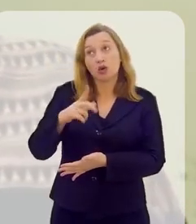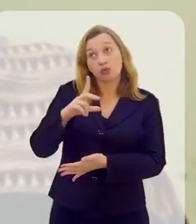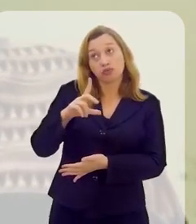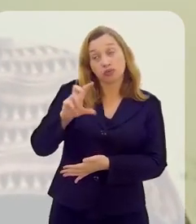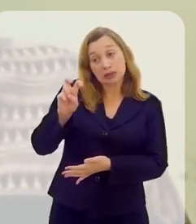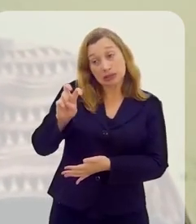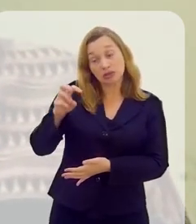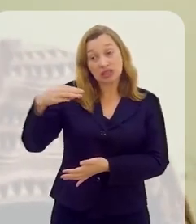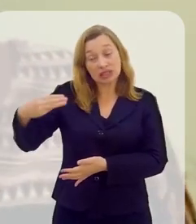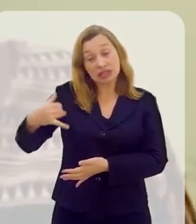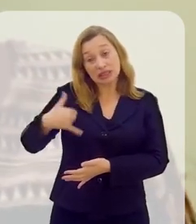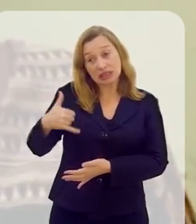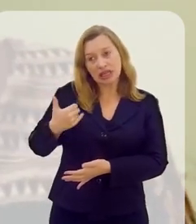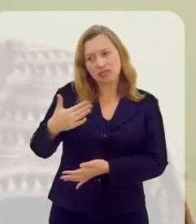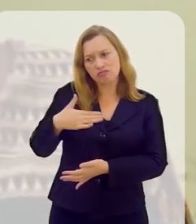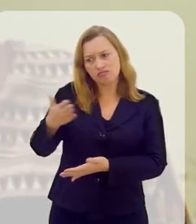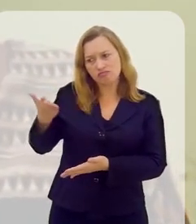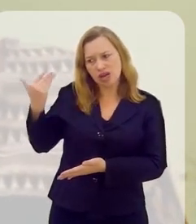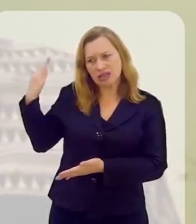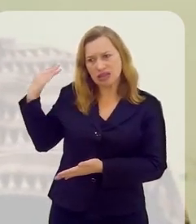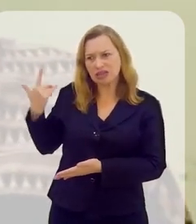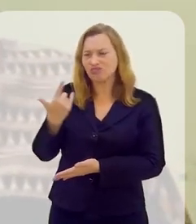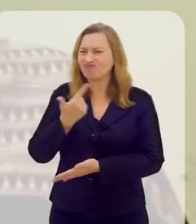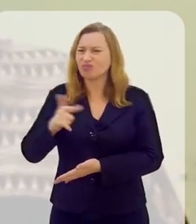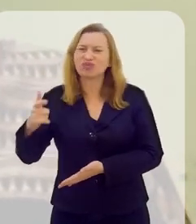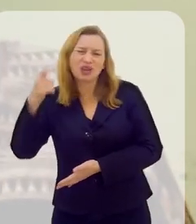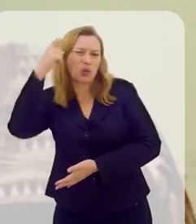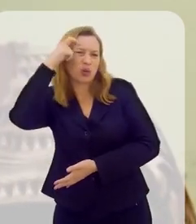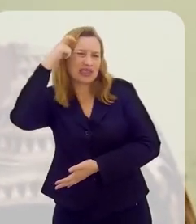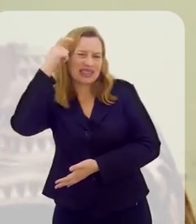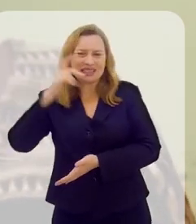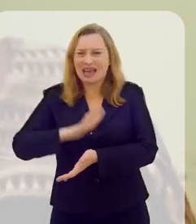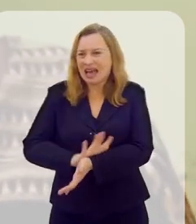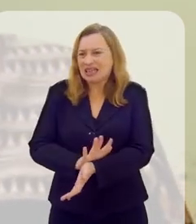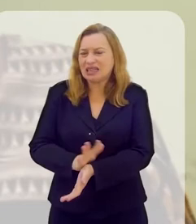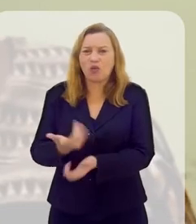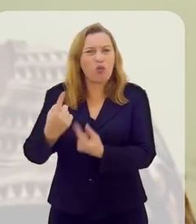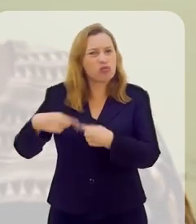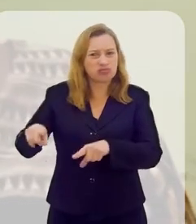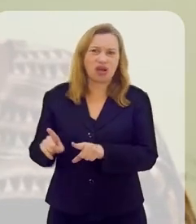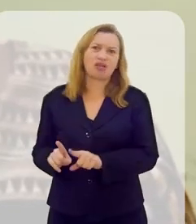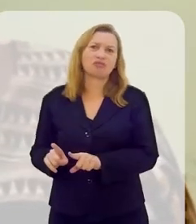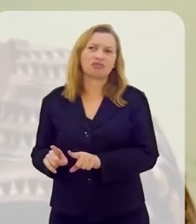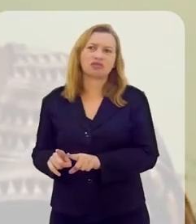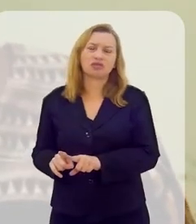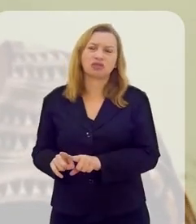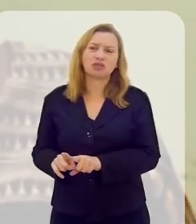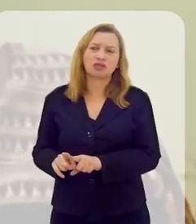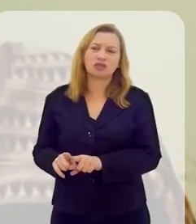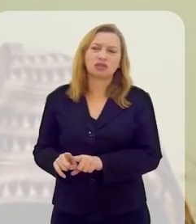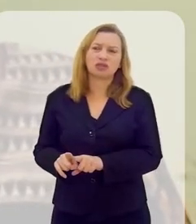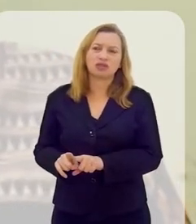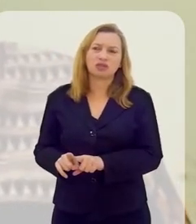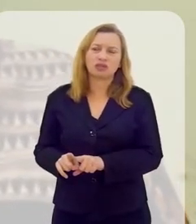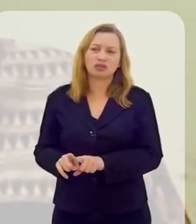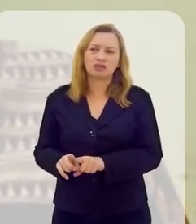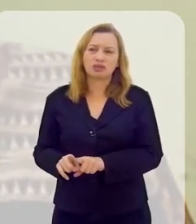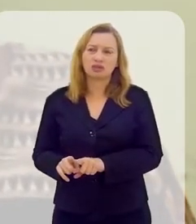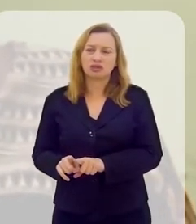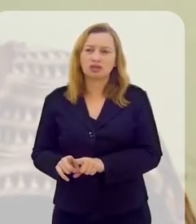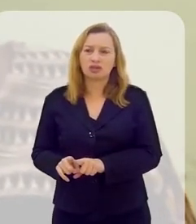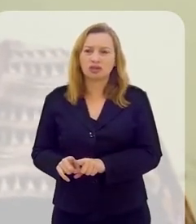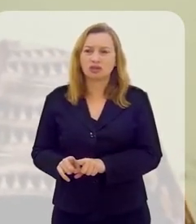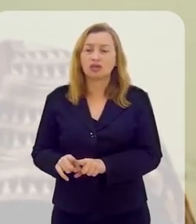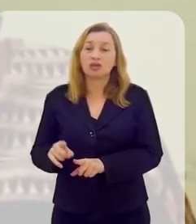tenho 53 anos, então na minha época não existia essa consciência racial, muito pelo contrário, né? Nós fomos fruto de um